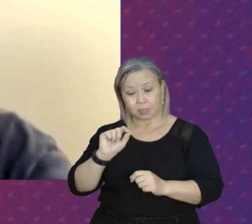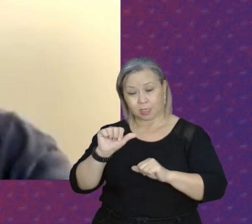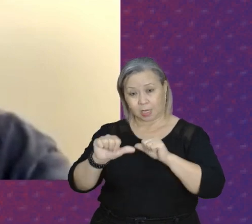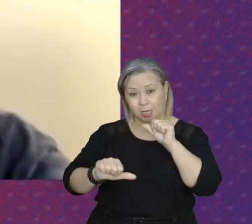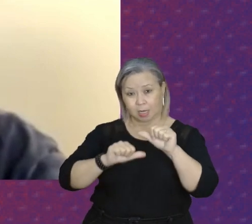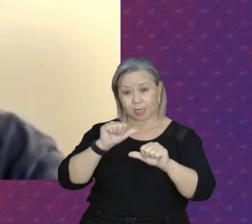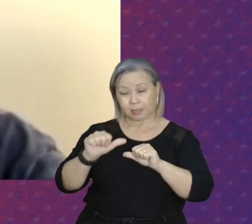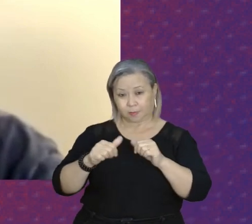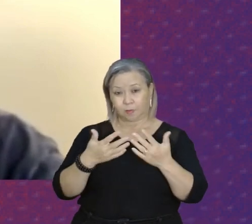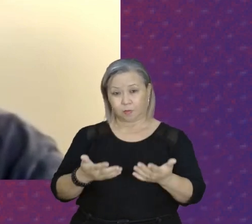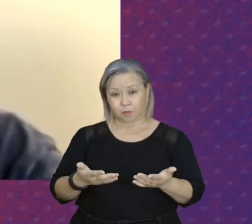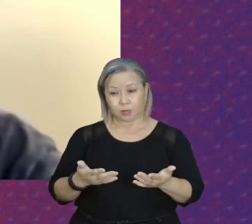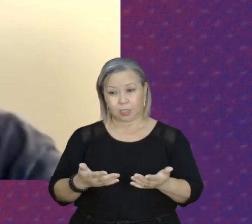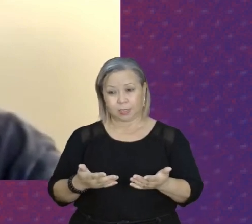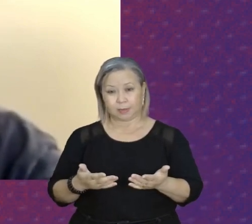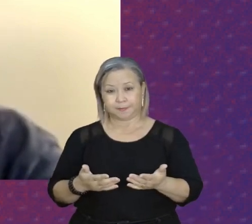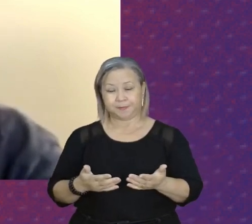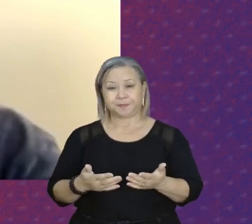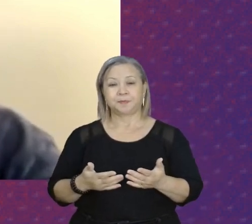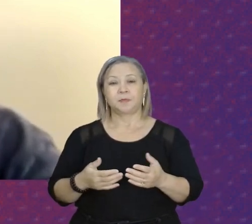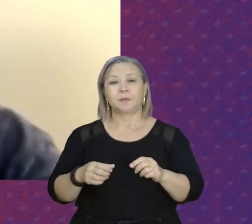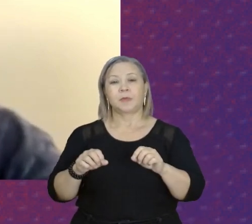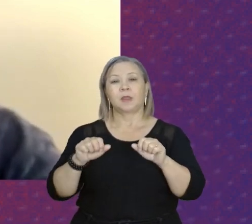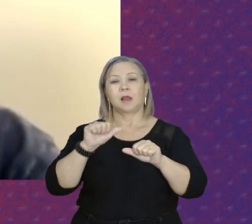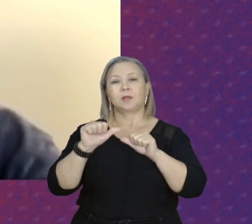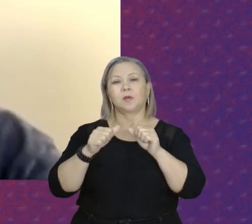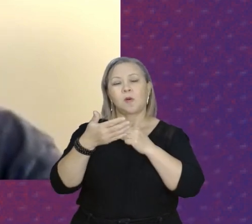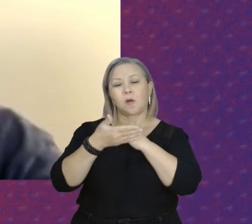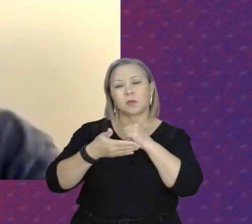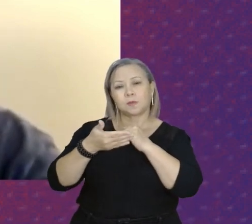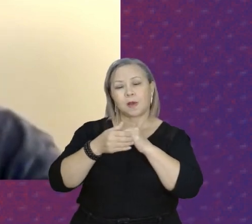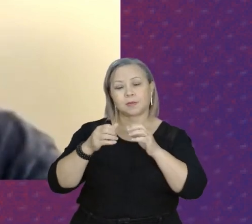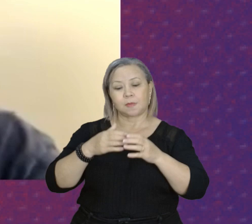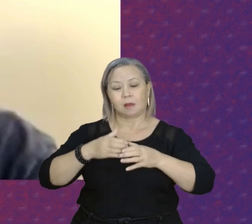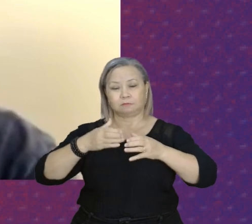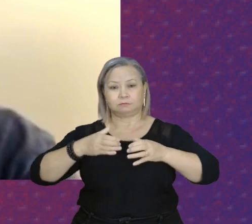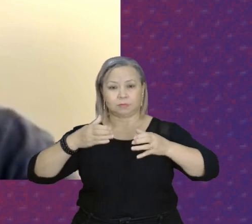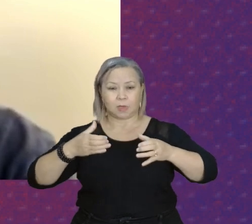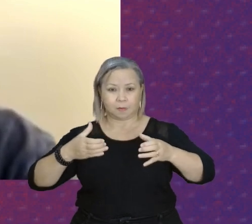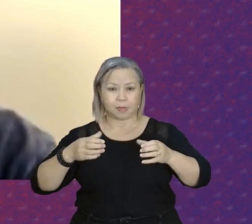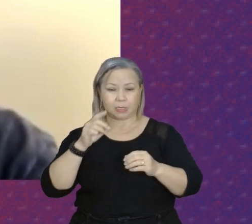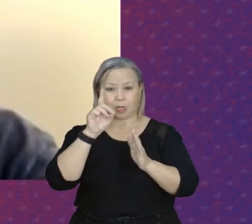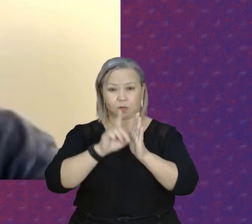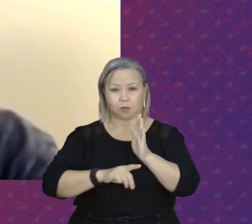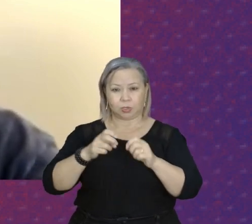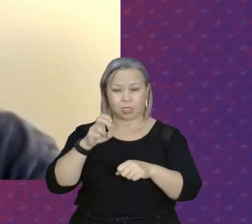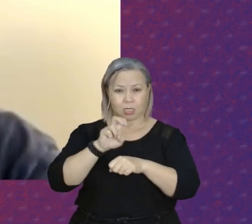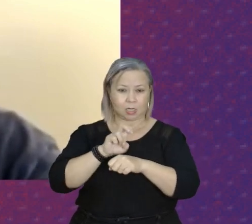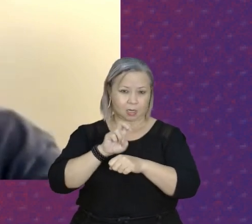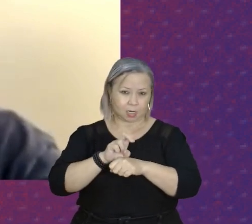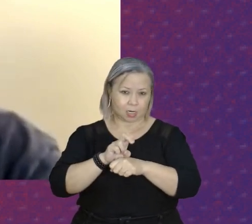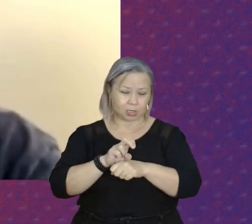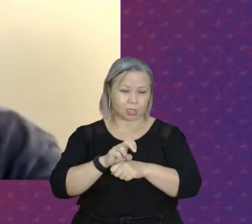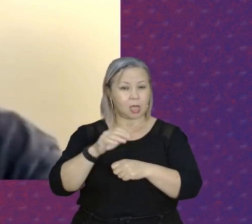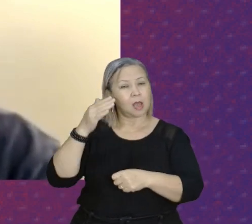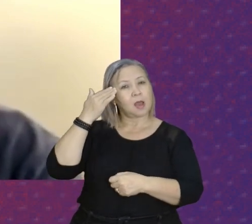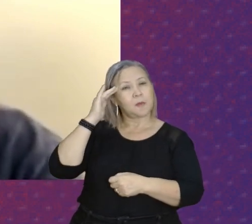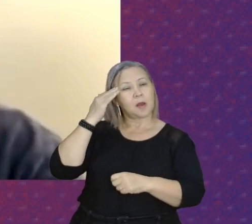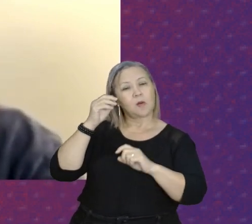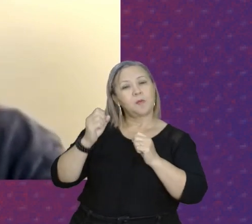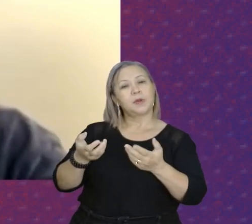transição, ela conformou as bases para ampliação do direito à creche, né, para a compreensão da